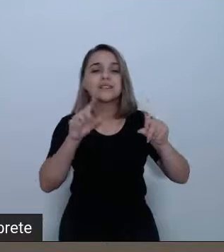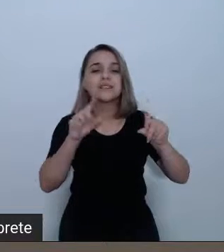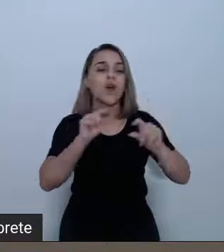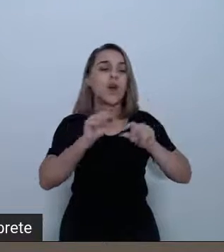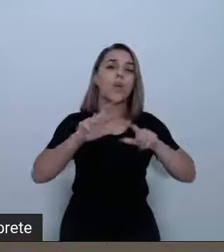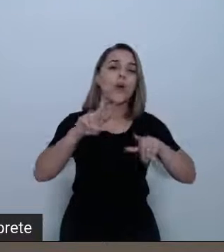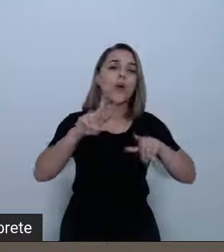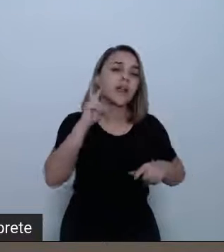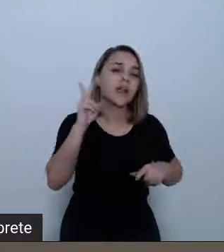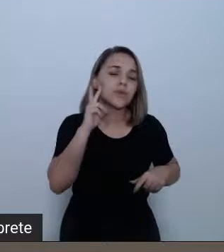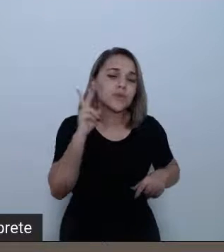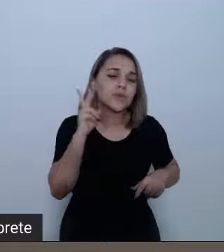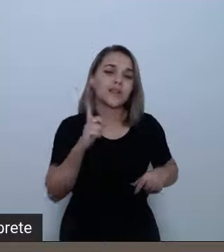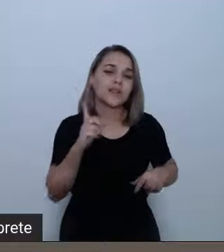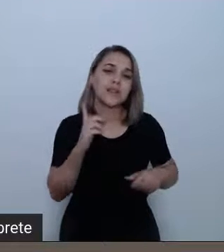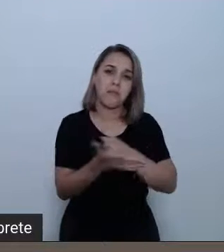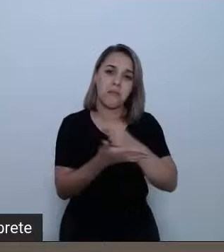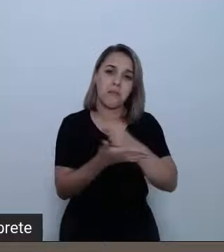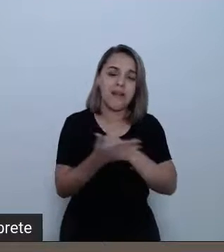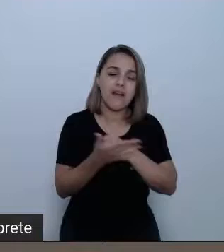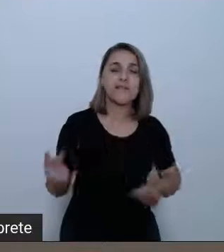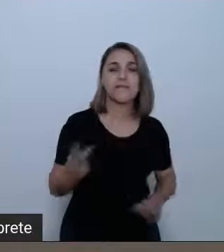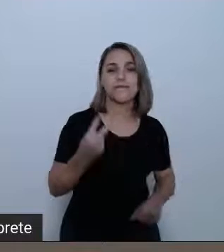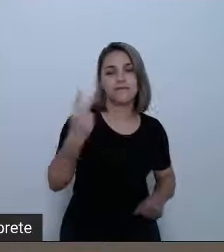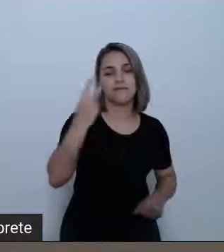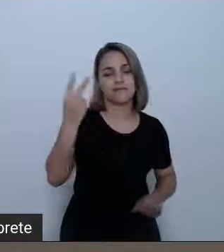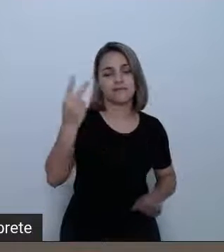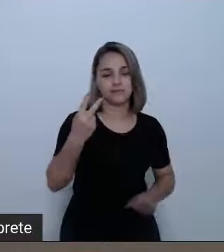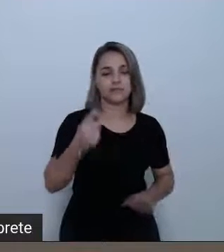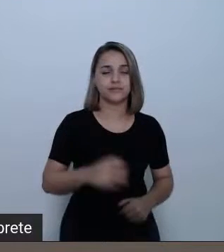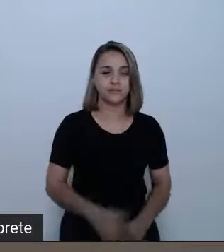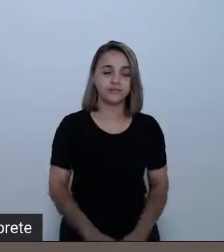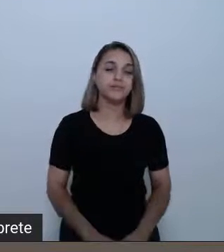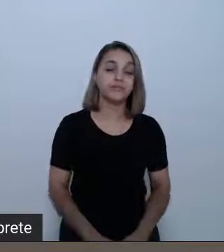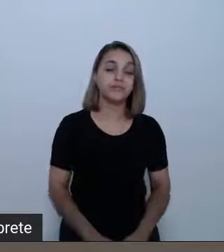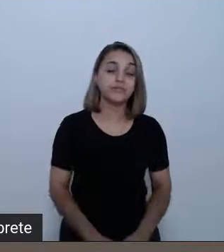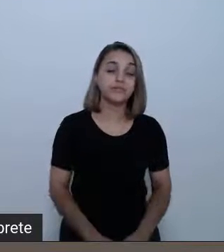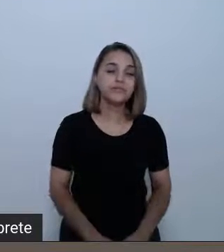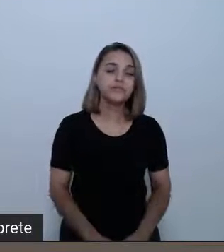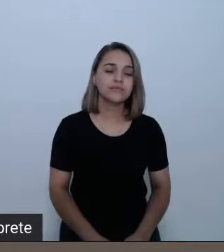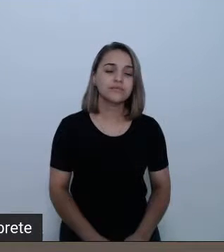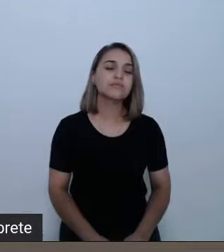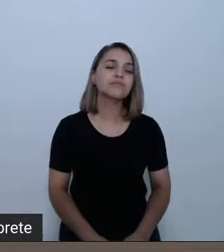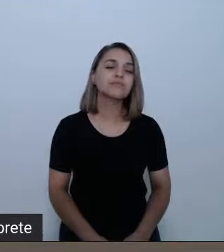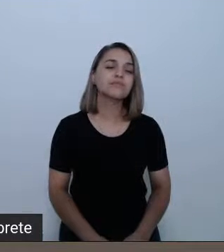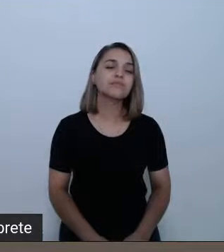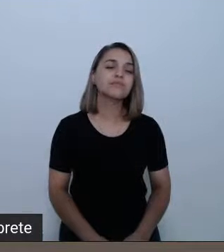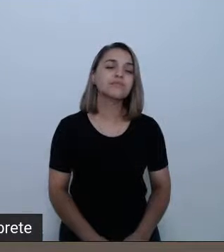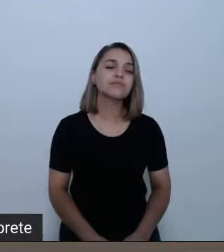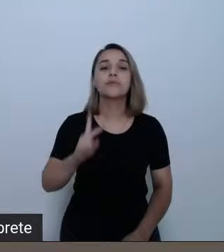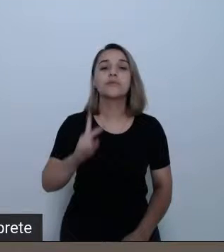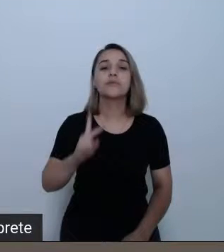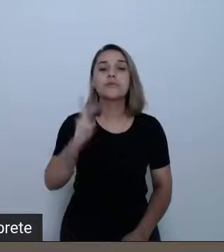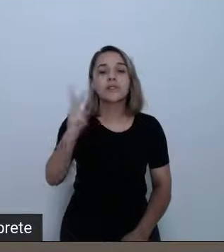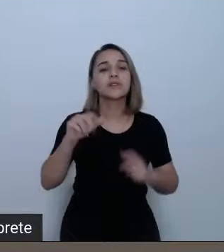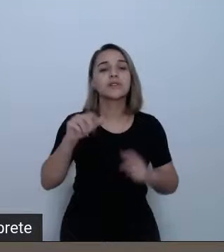baseada em valorizar a intervenção. Então, ela vai valorizar a ação do fotógrafo. Então, a intervenção,